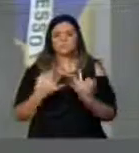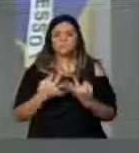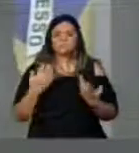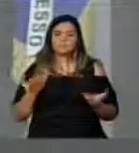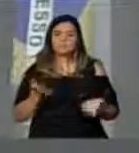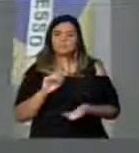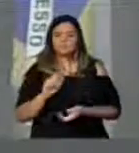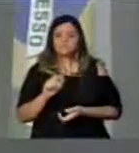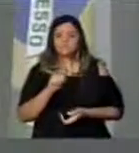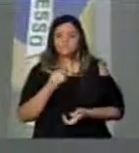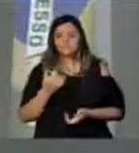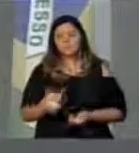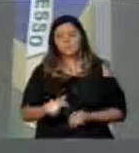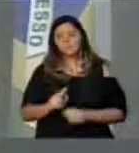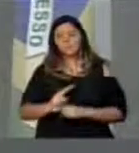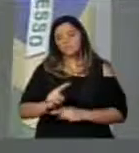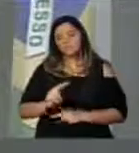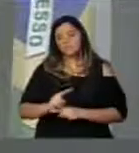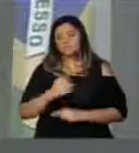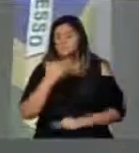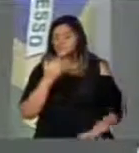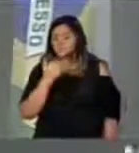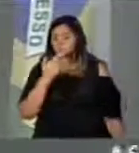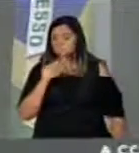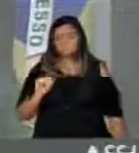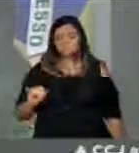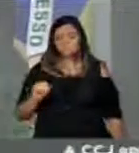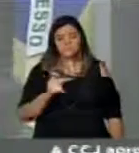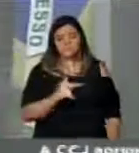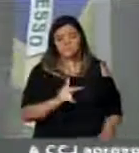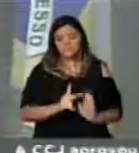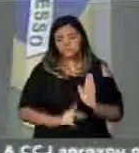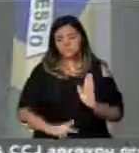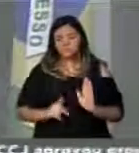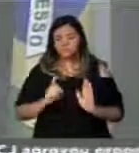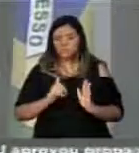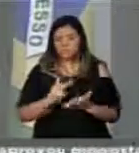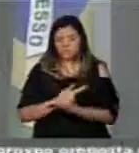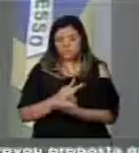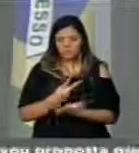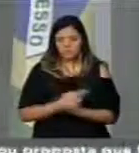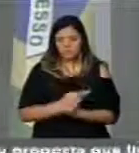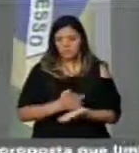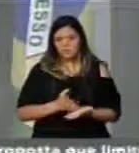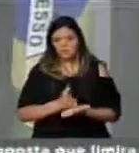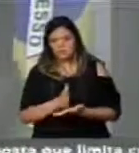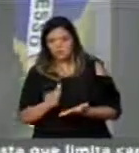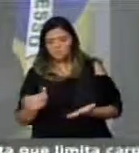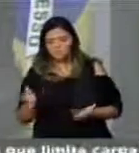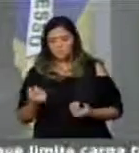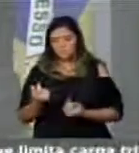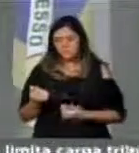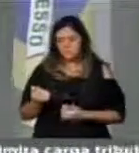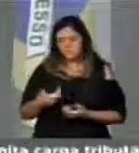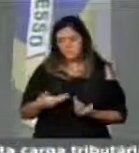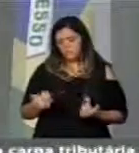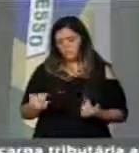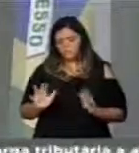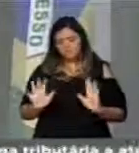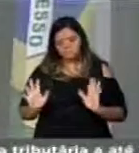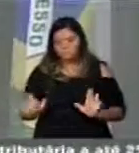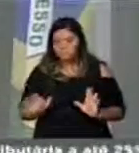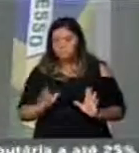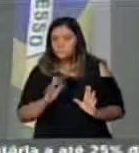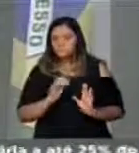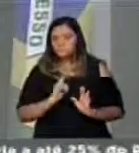silva ganha mal fiscalizado este programa tem distorções que sejam punidos aqueles gestores aqueles responsáveis e